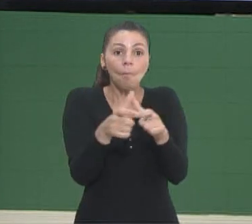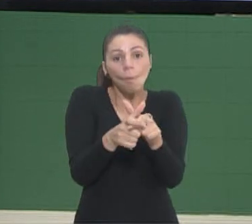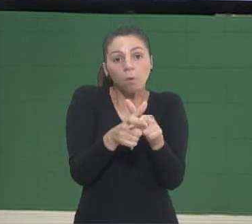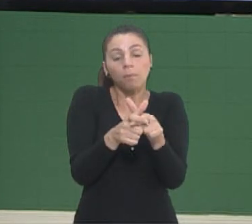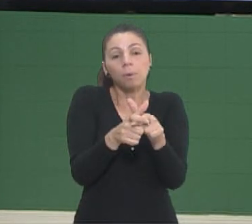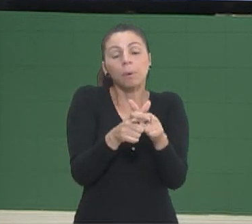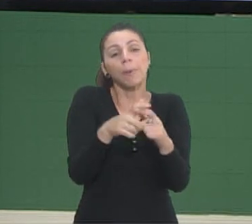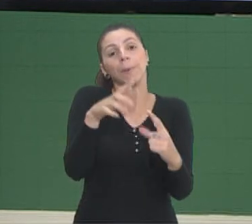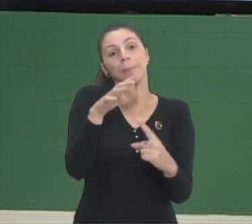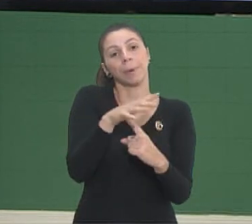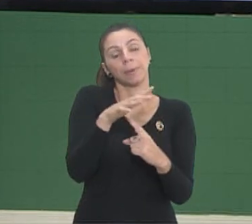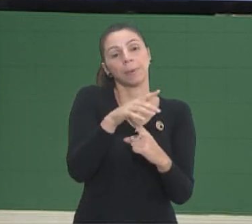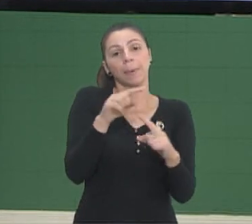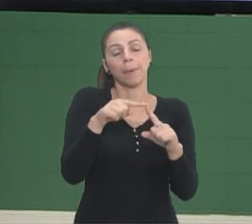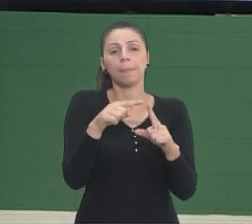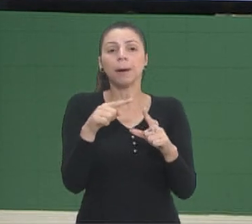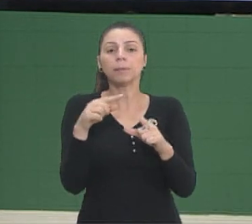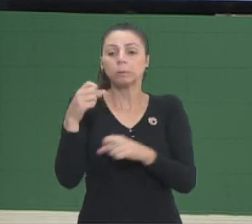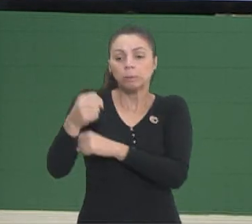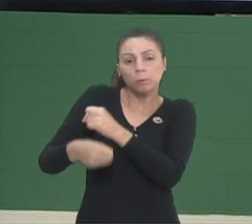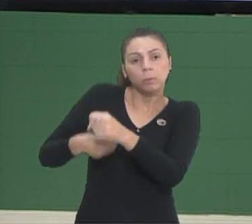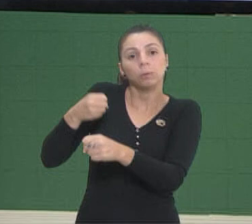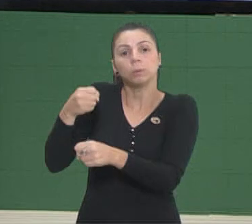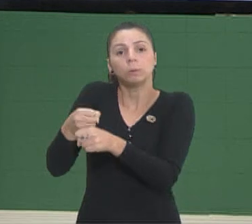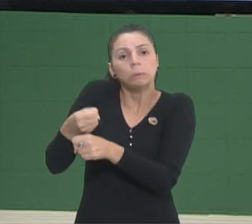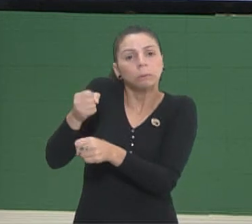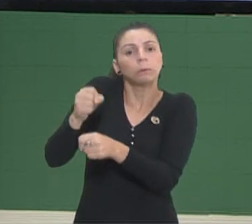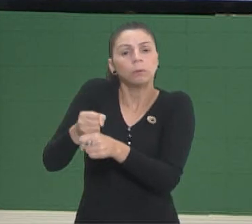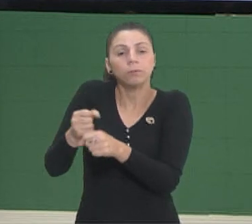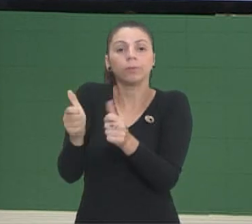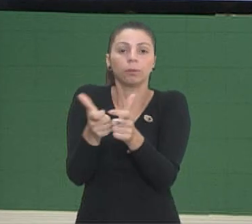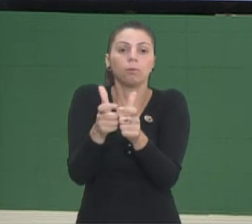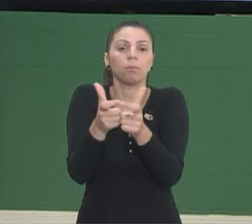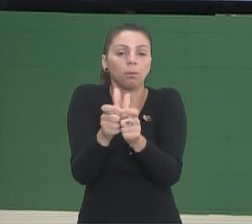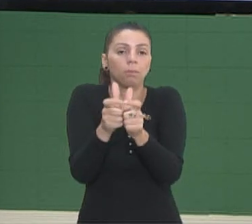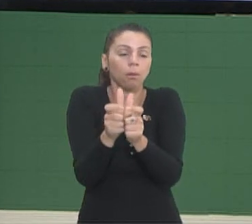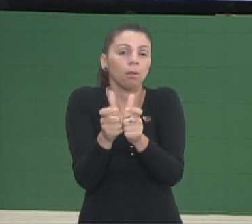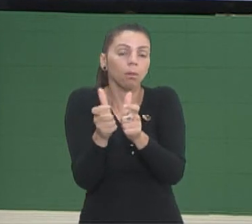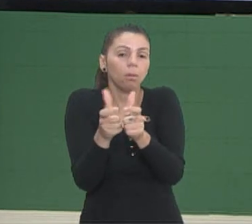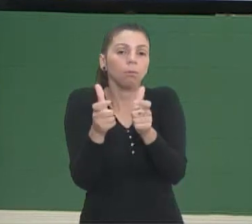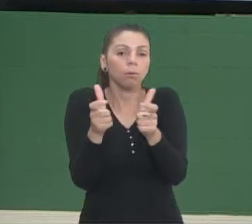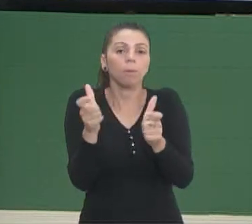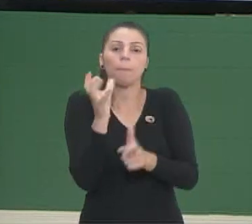mas tem aumentado muito nos últimos anos.